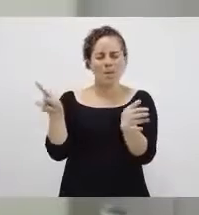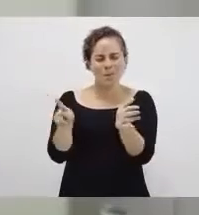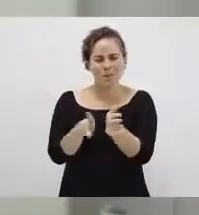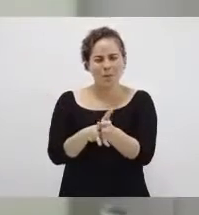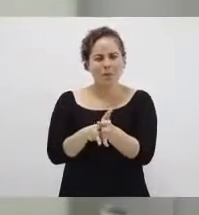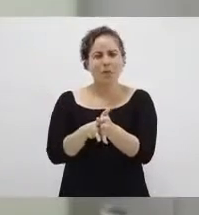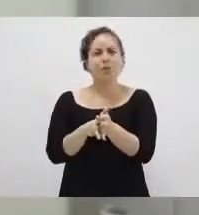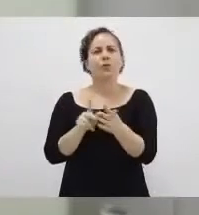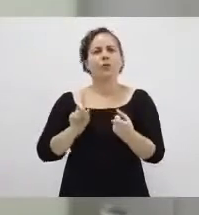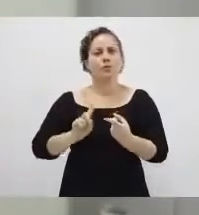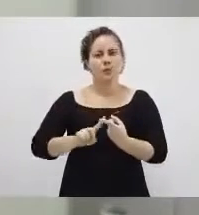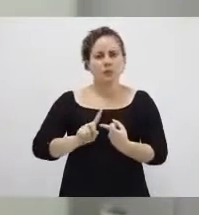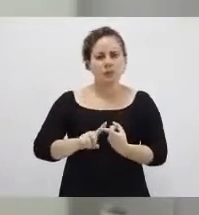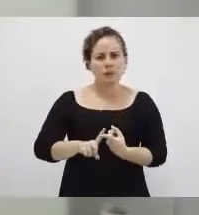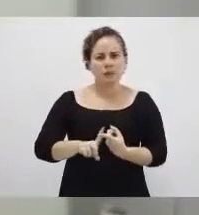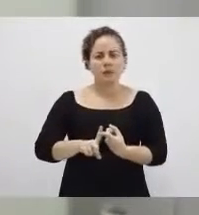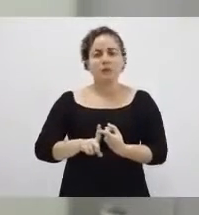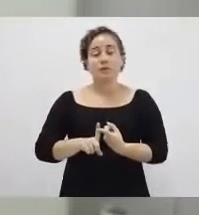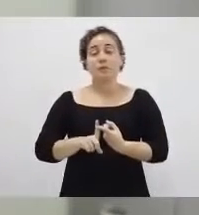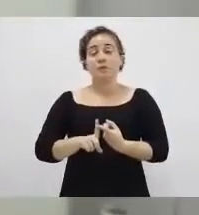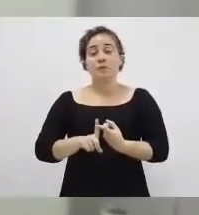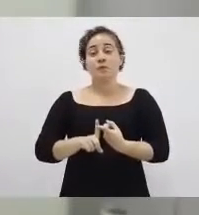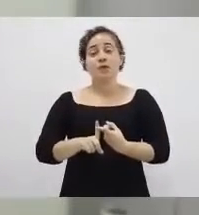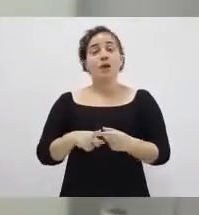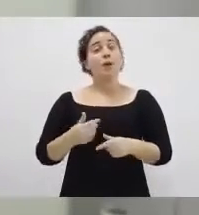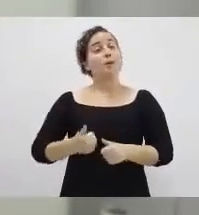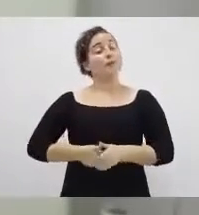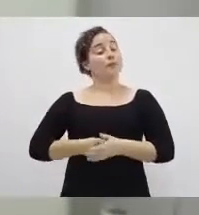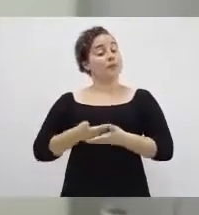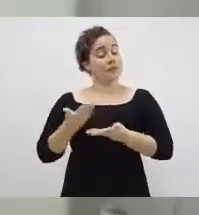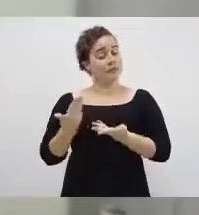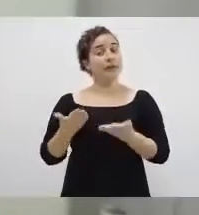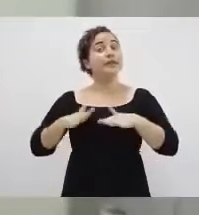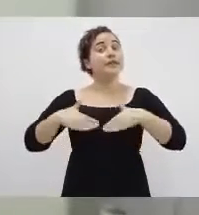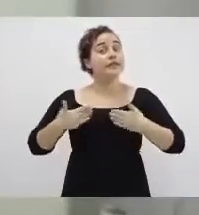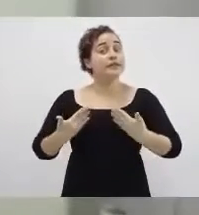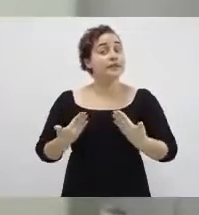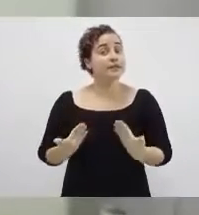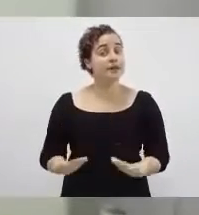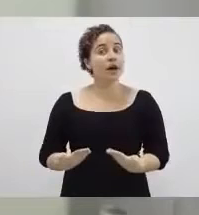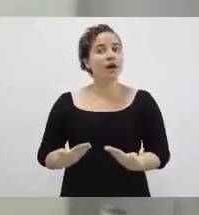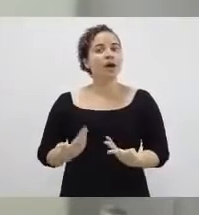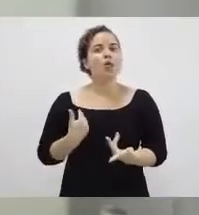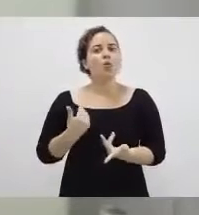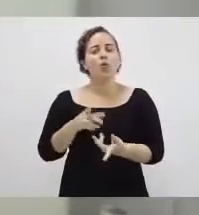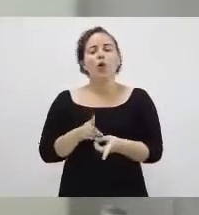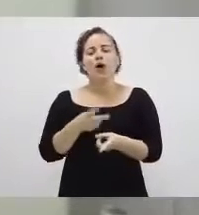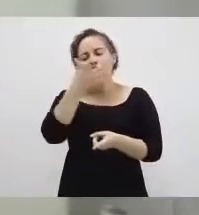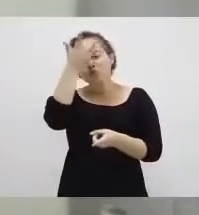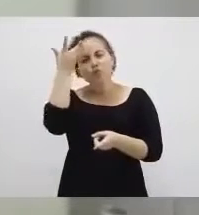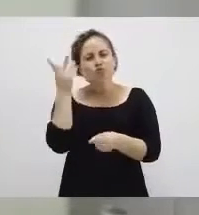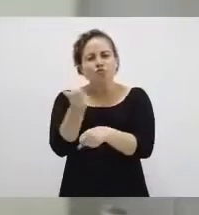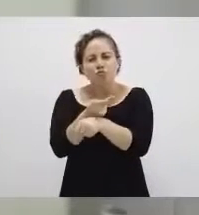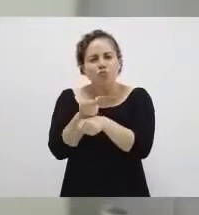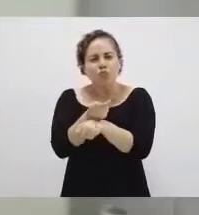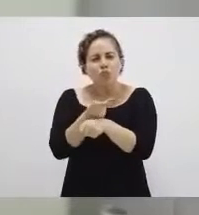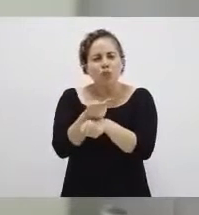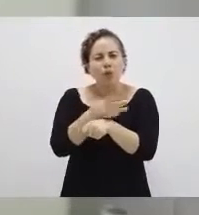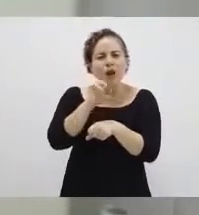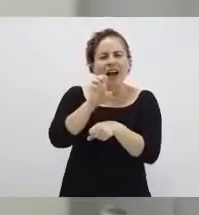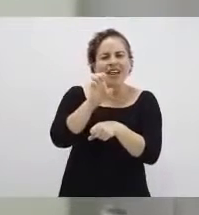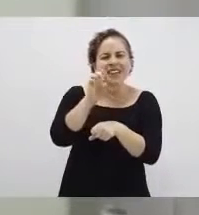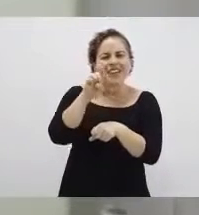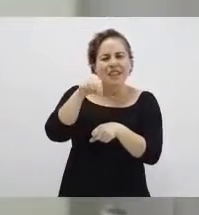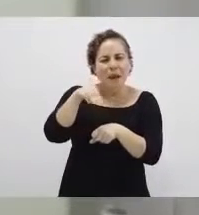mesmo sentido, dizendo que uma vez que eu tenha mais demanda, porque as pessoas querem importar mais, por